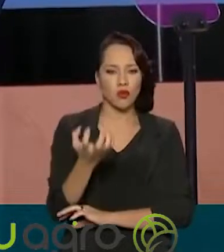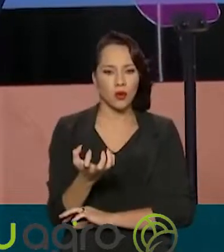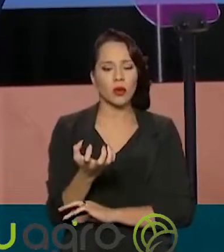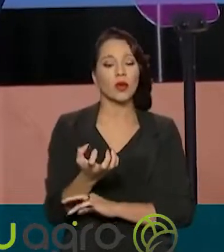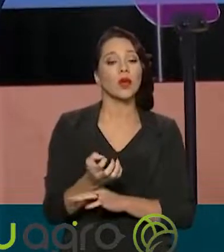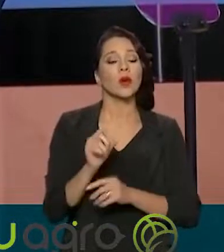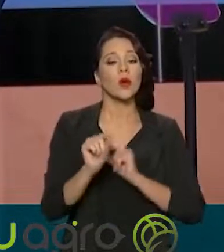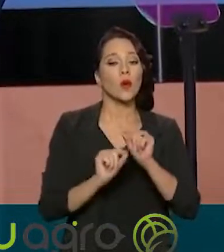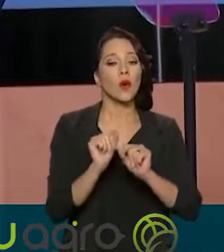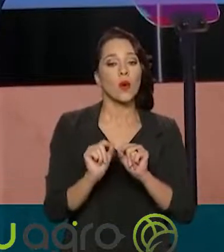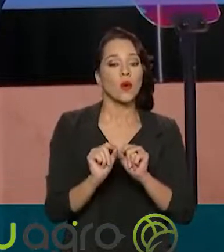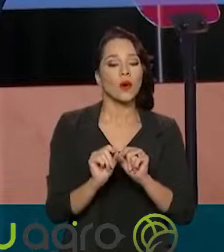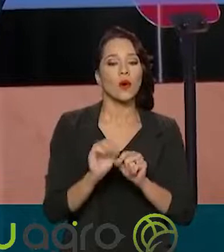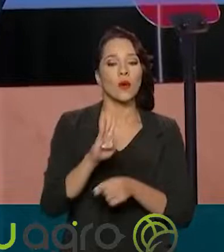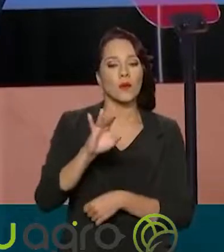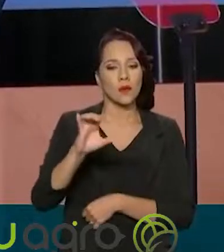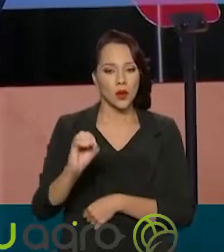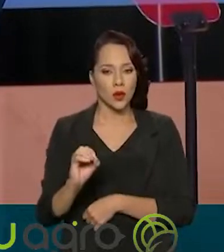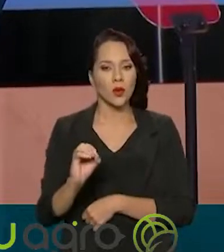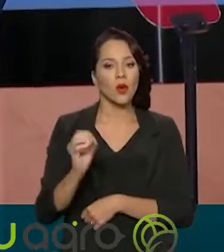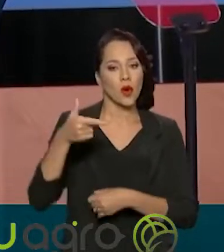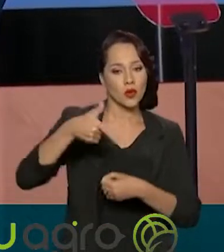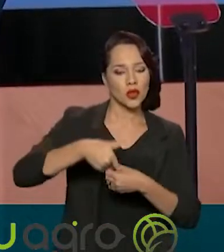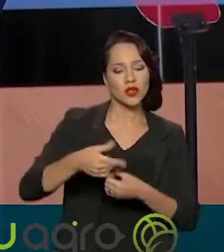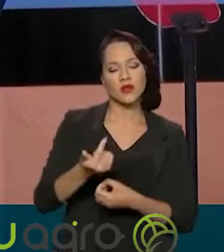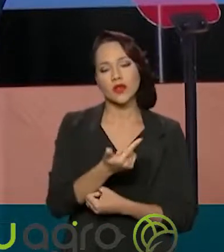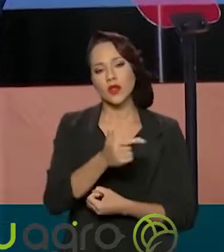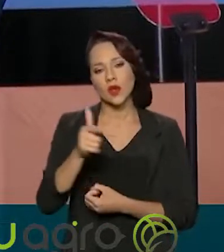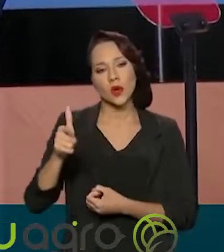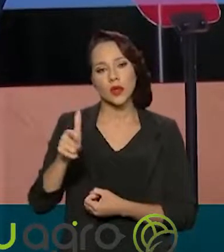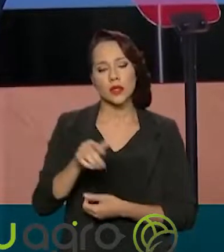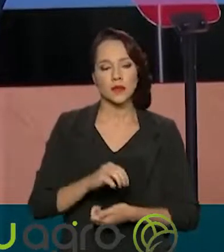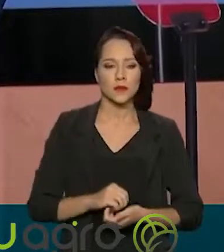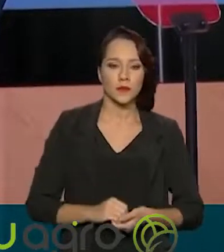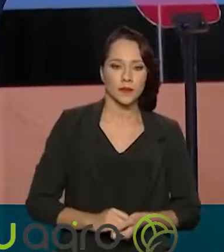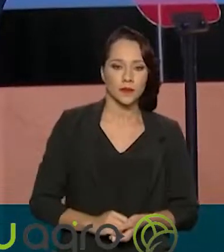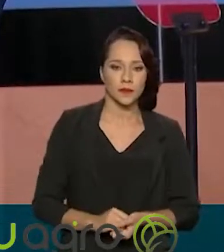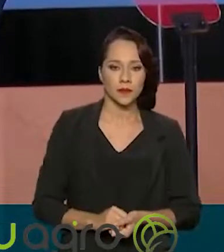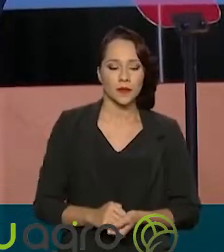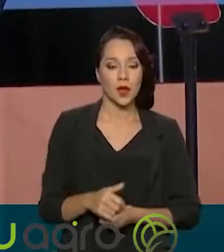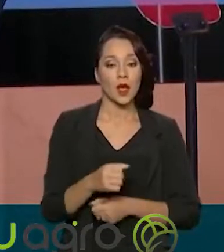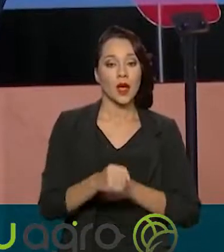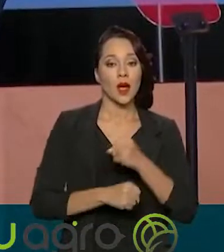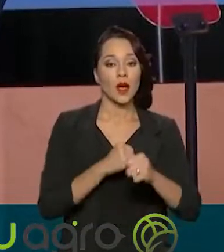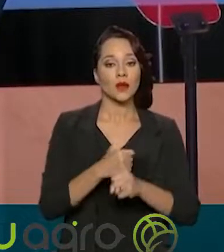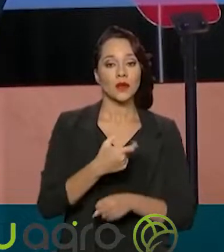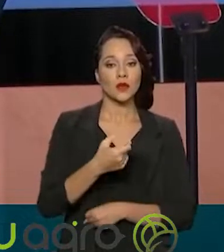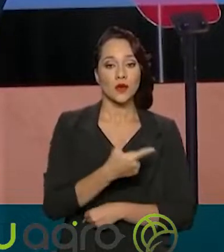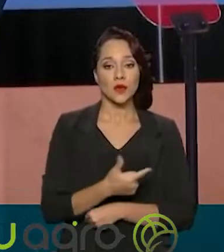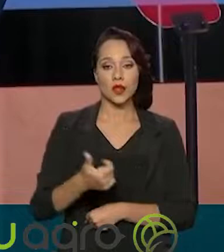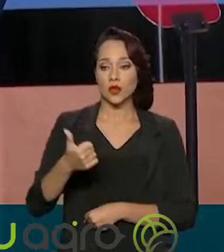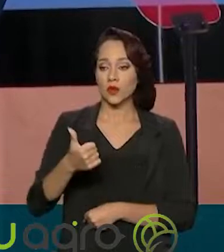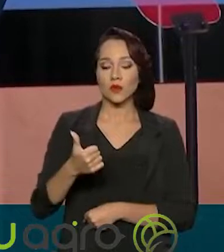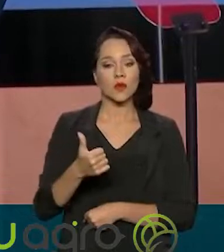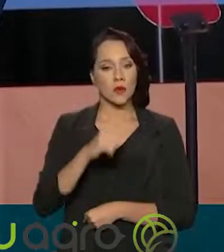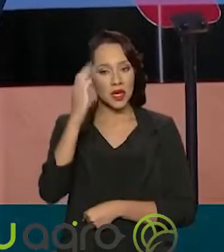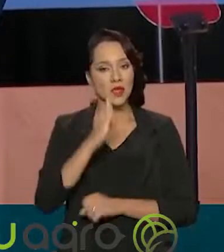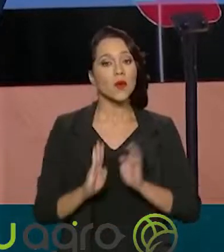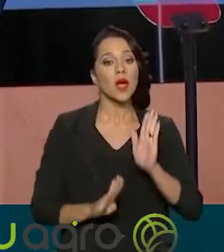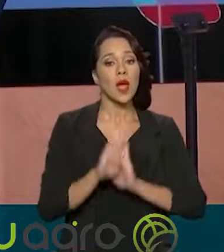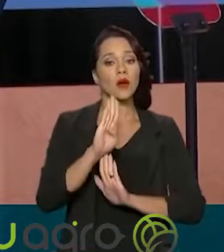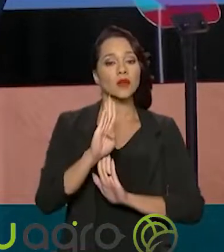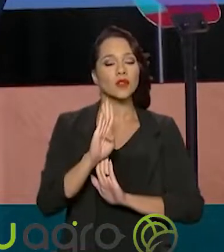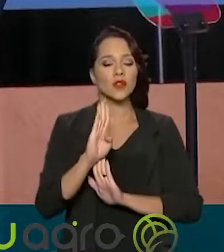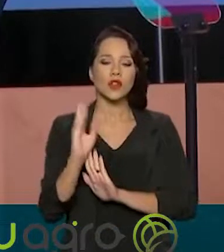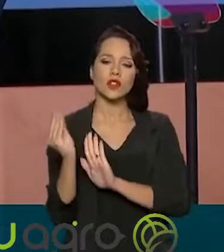com biocombustíveis e outras fontes. Em 2021, batemos recordes de